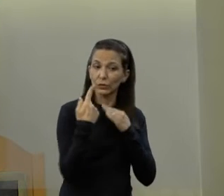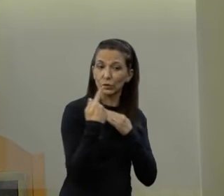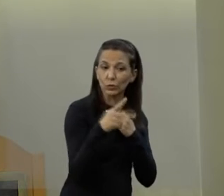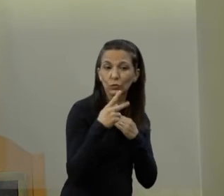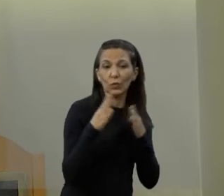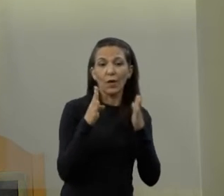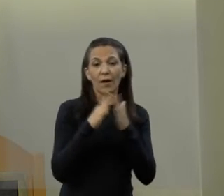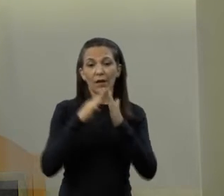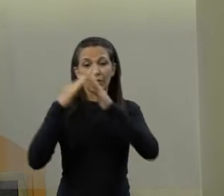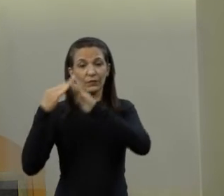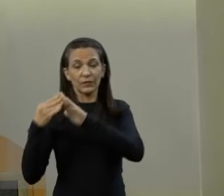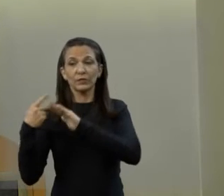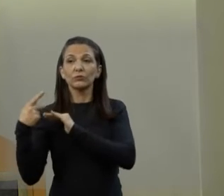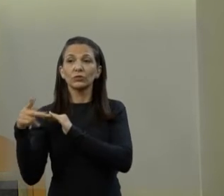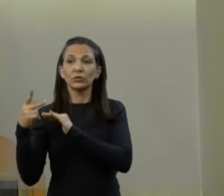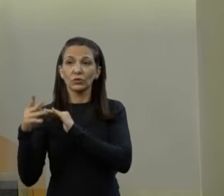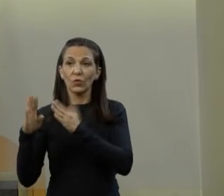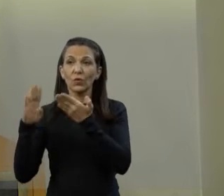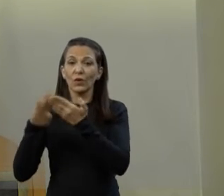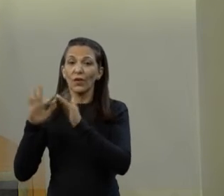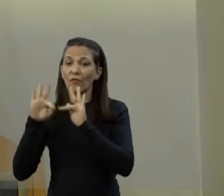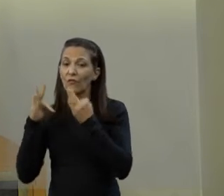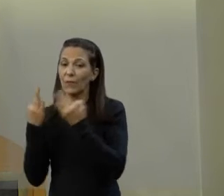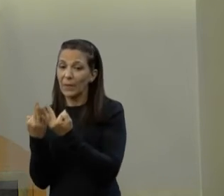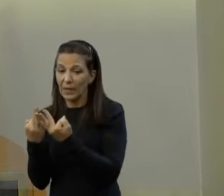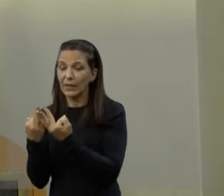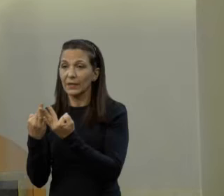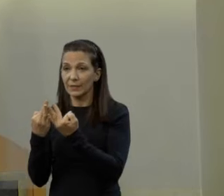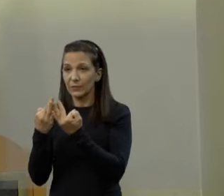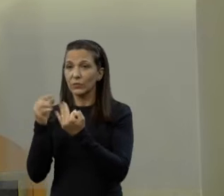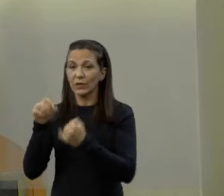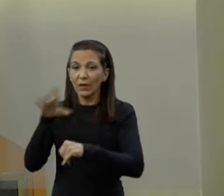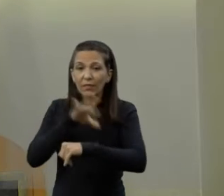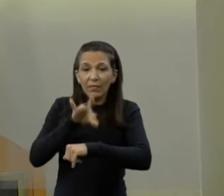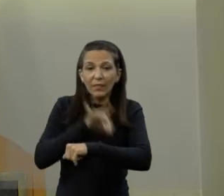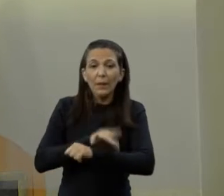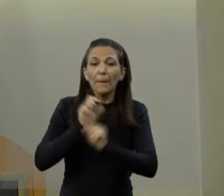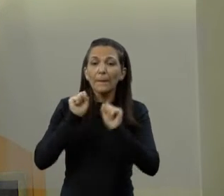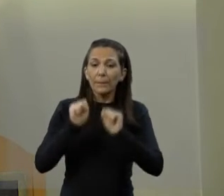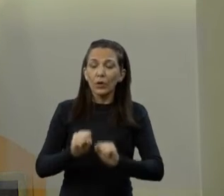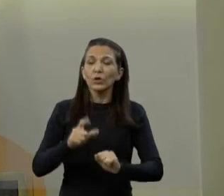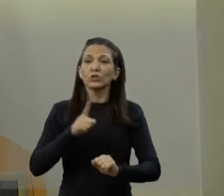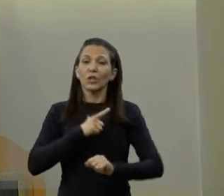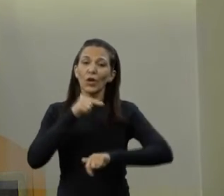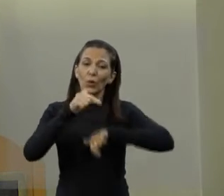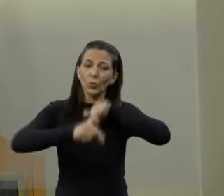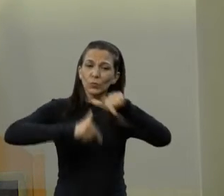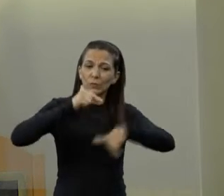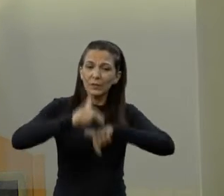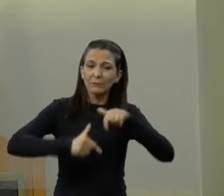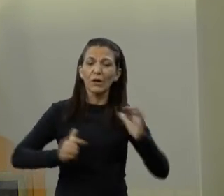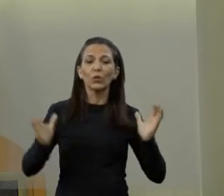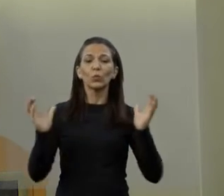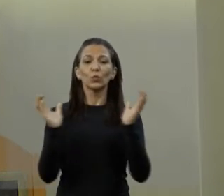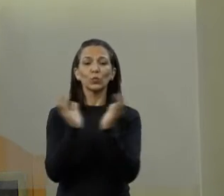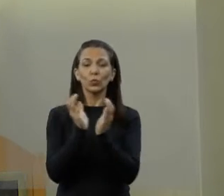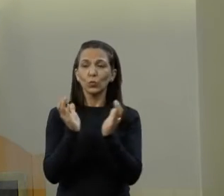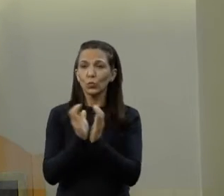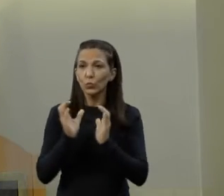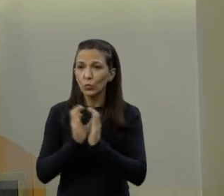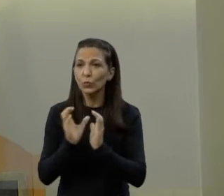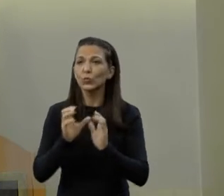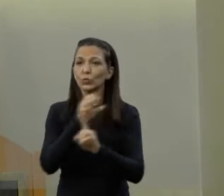na casa do seu vizinho na casa do seu familiar e é possível existir sim trabalho coletivo